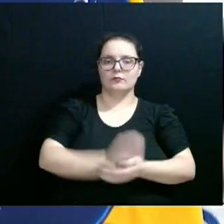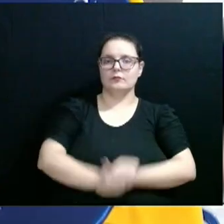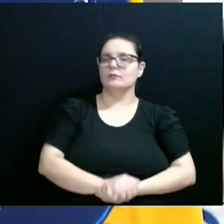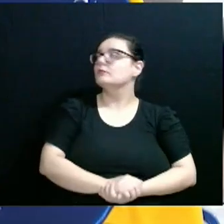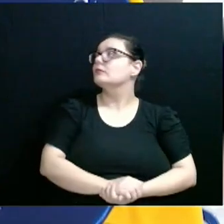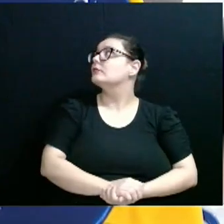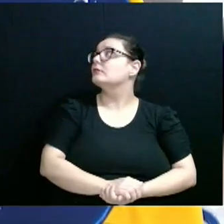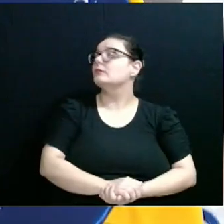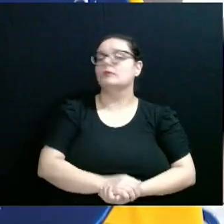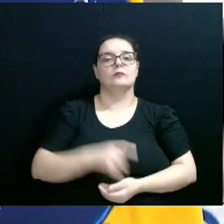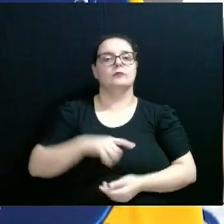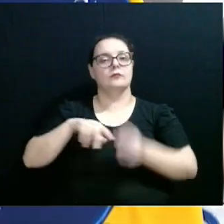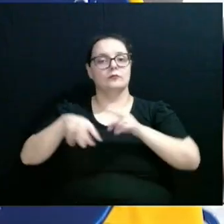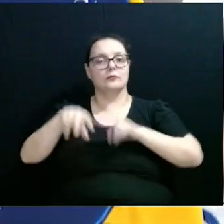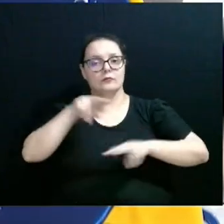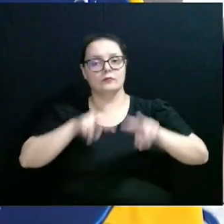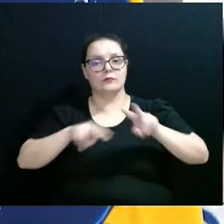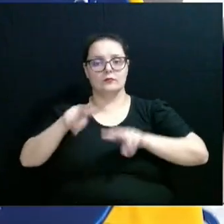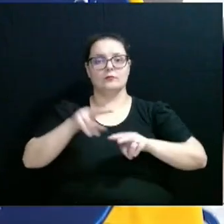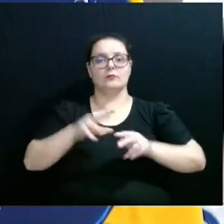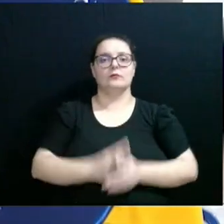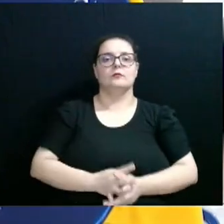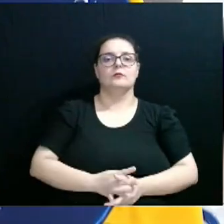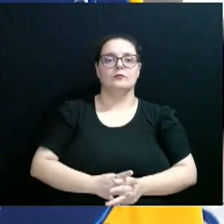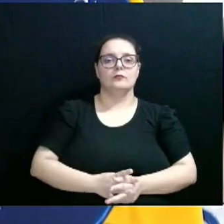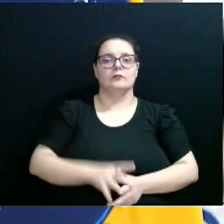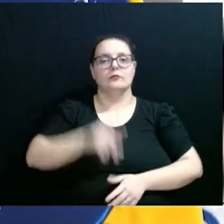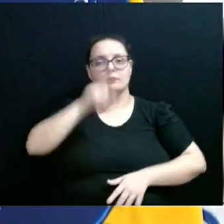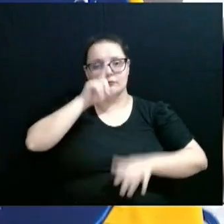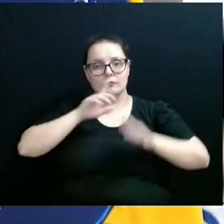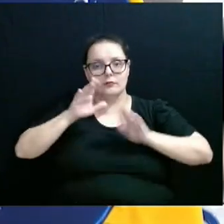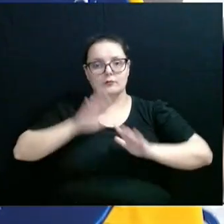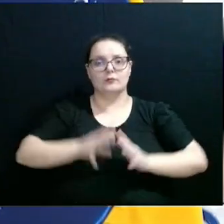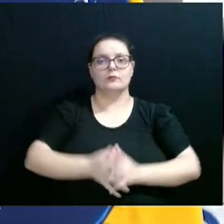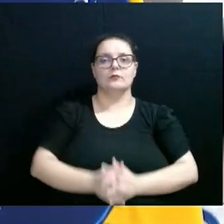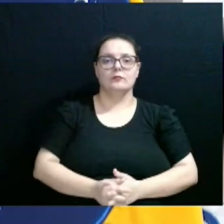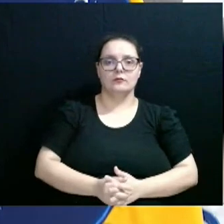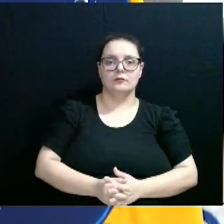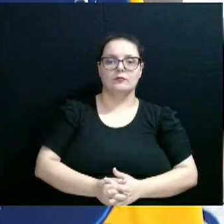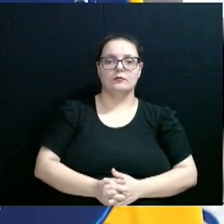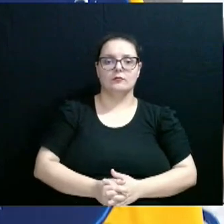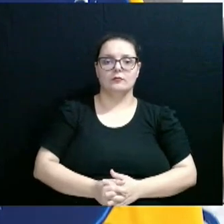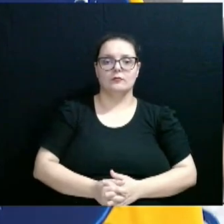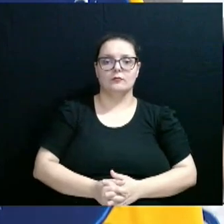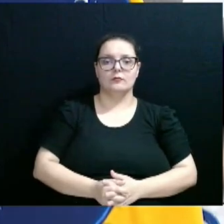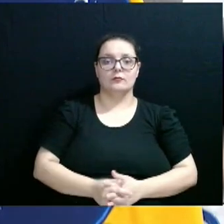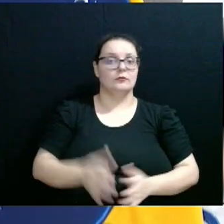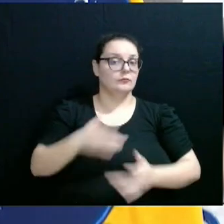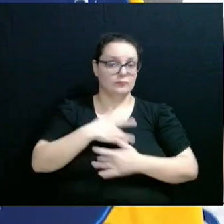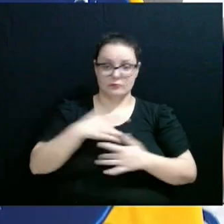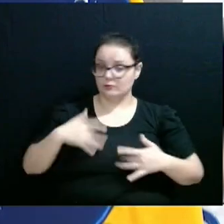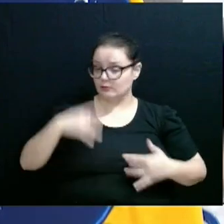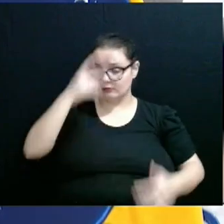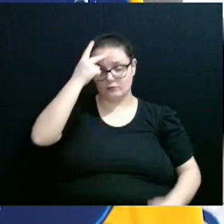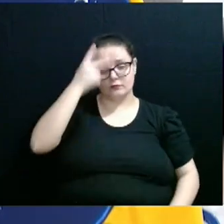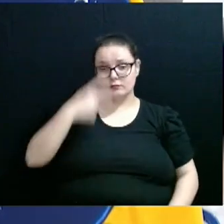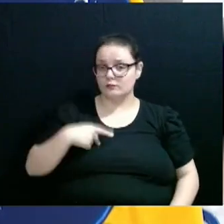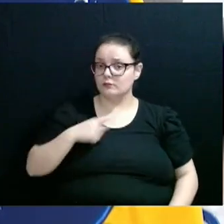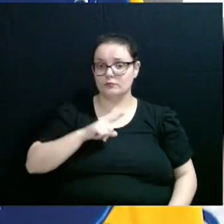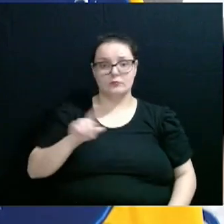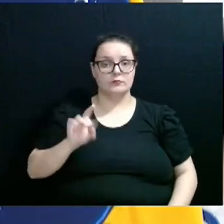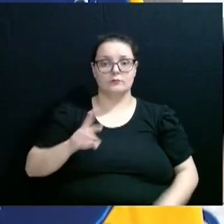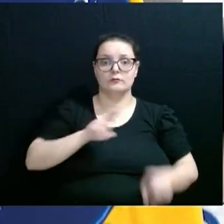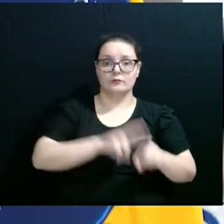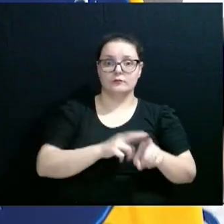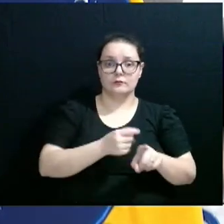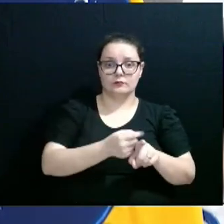olhar cauteloso, o homem, né, tem que ter esse olhar para a sua saúde, não só para câncer de próstata, mas como sua